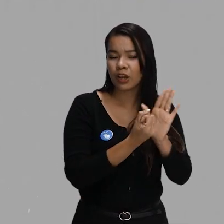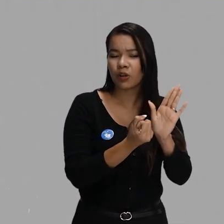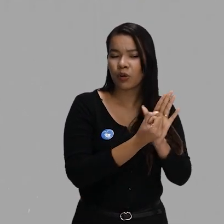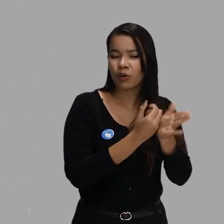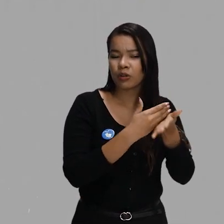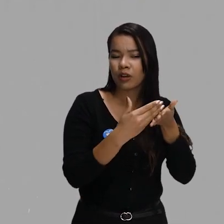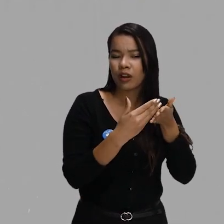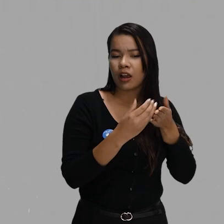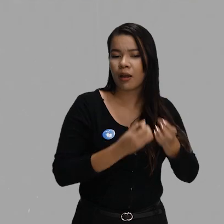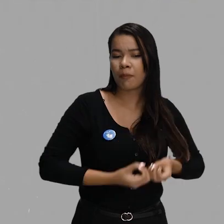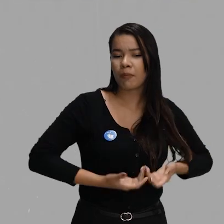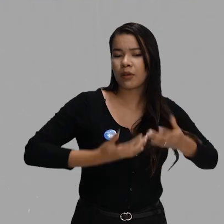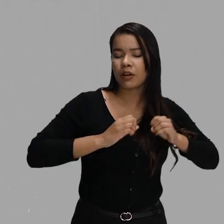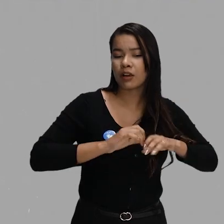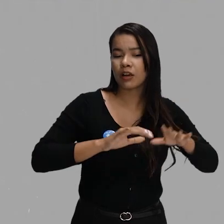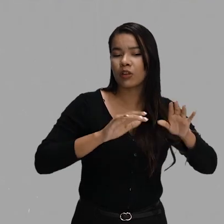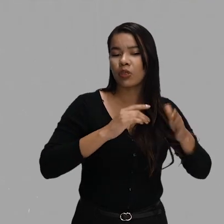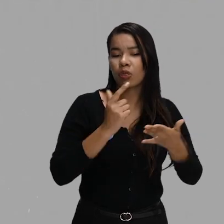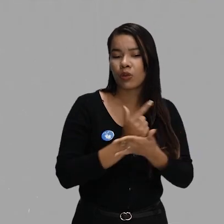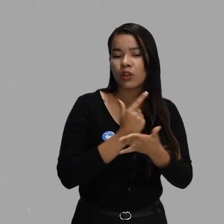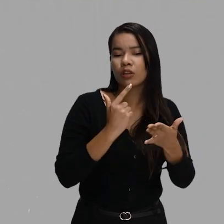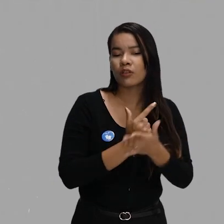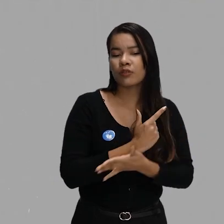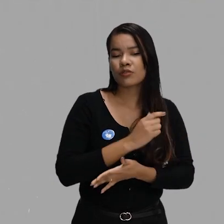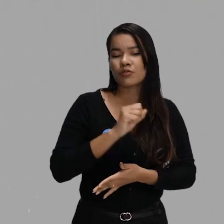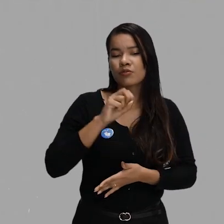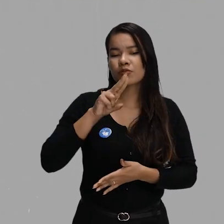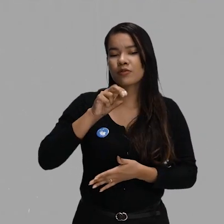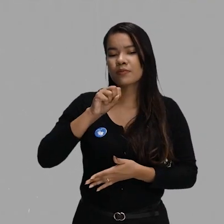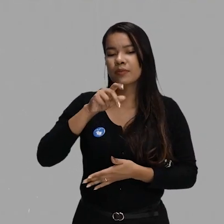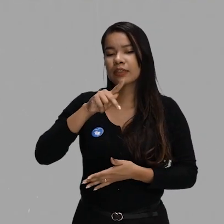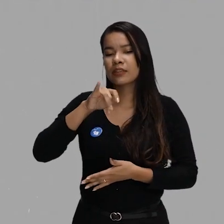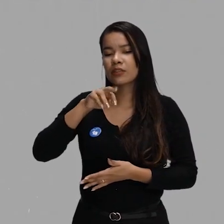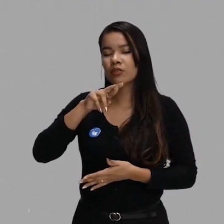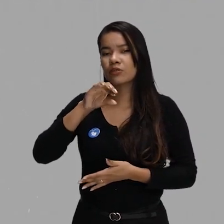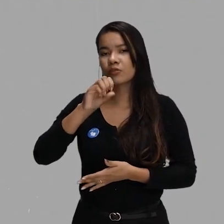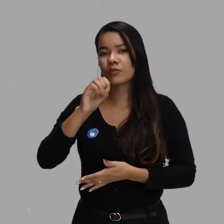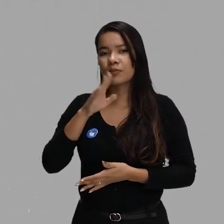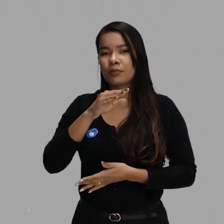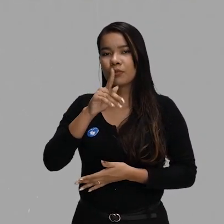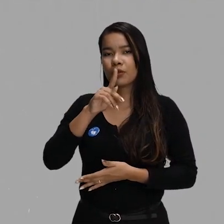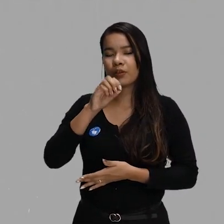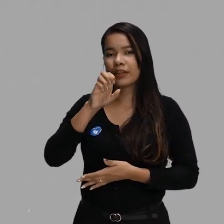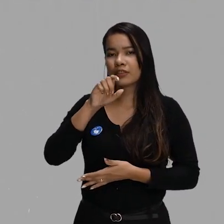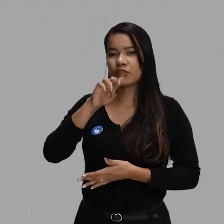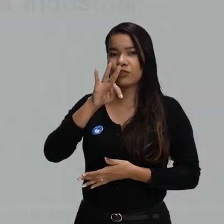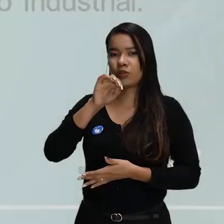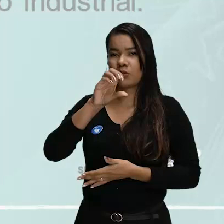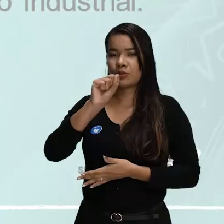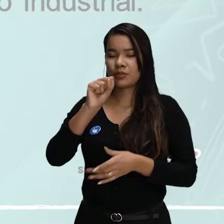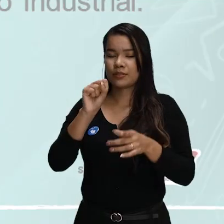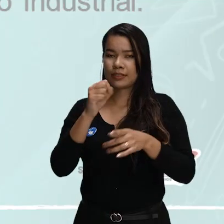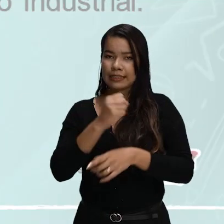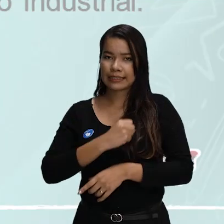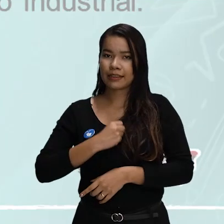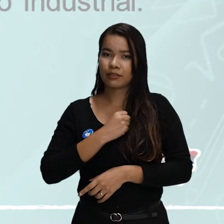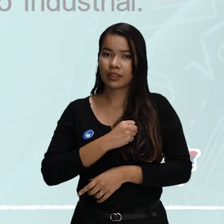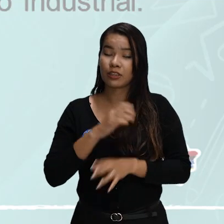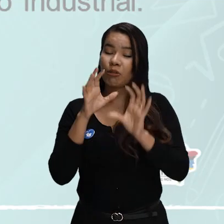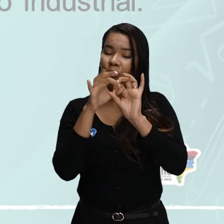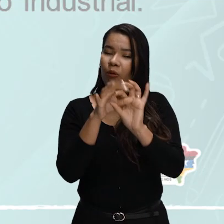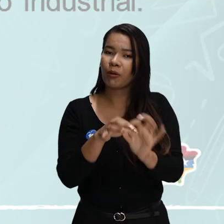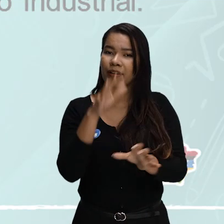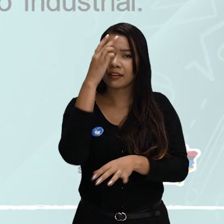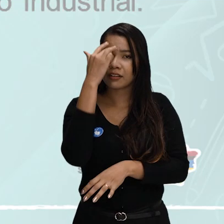sabem, a publicação do livro Suspiros Poéticos e Saudades. Contexto histórico, não